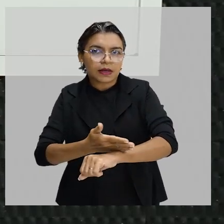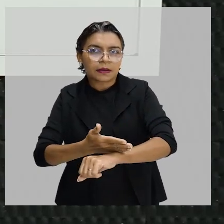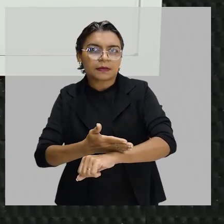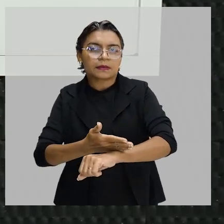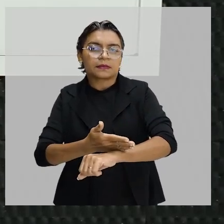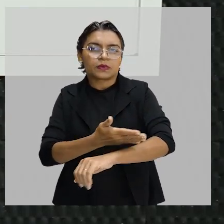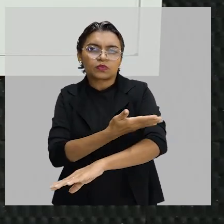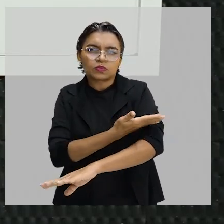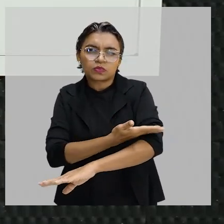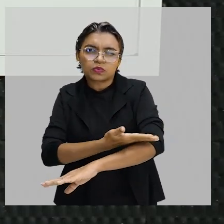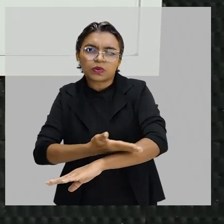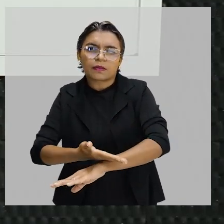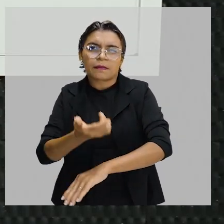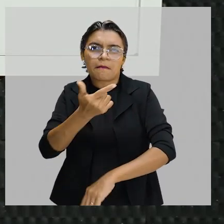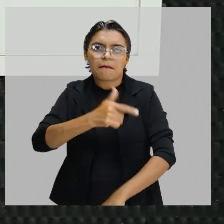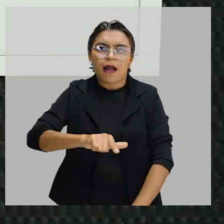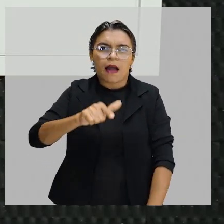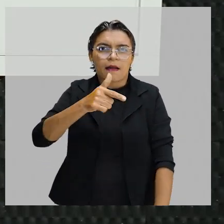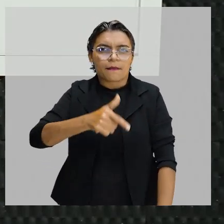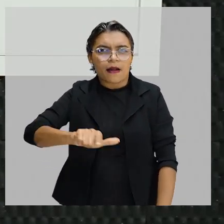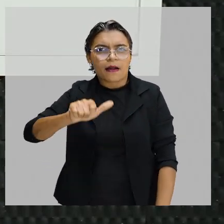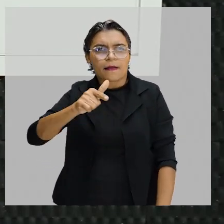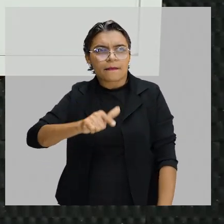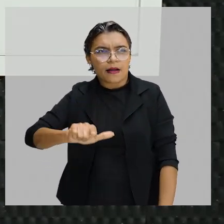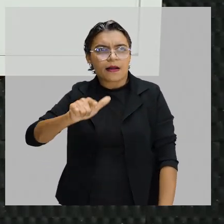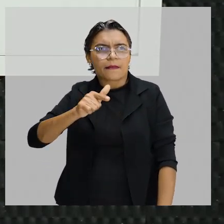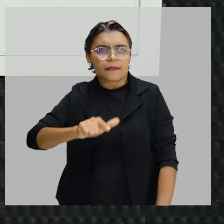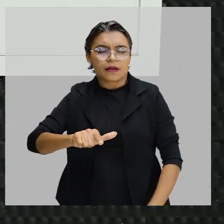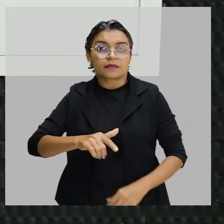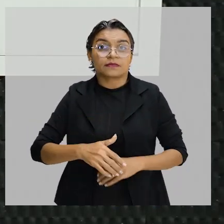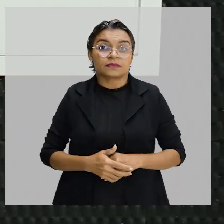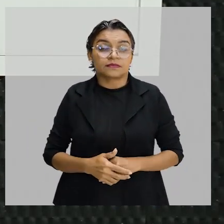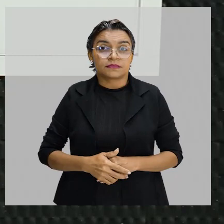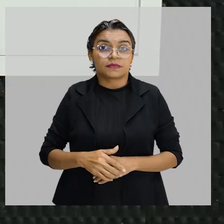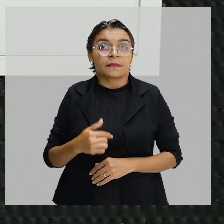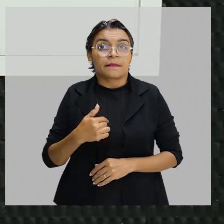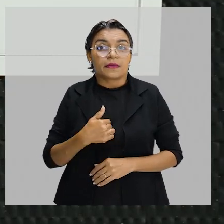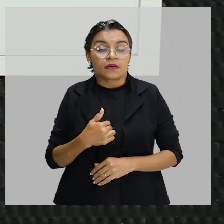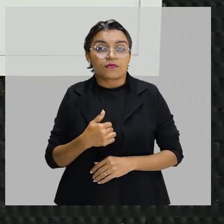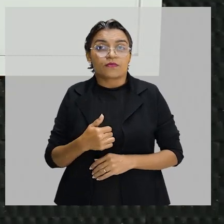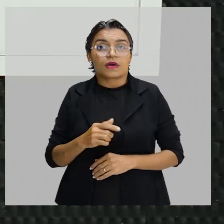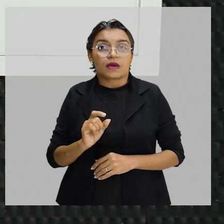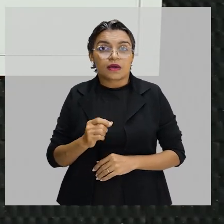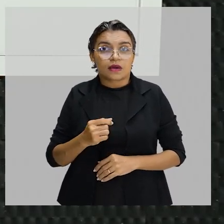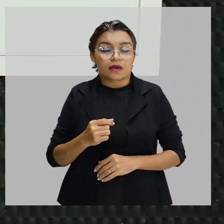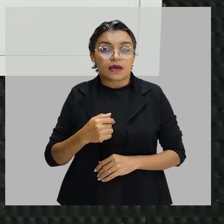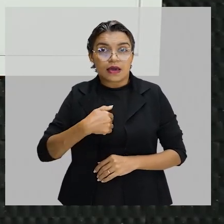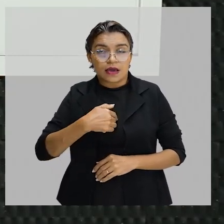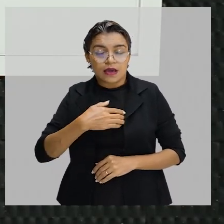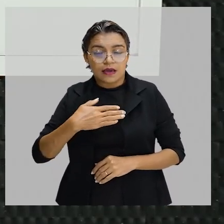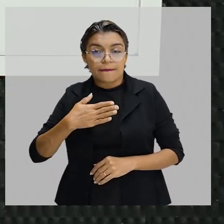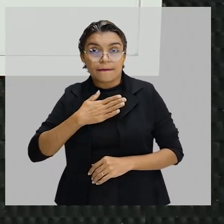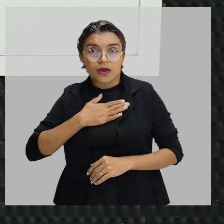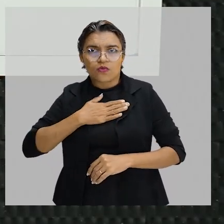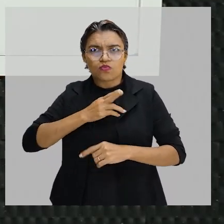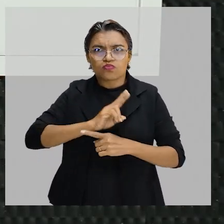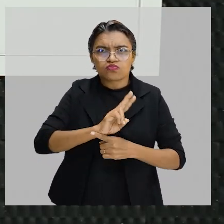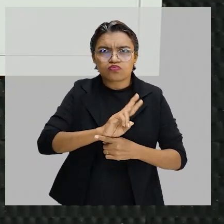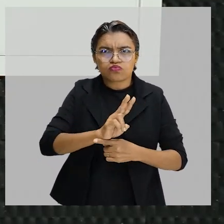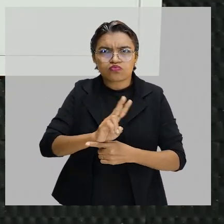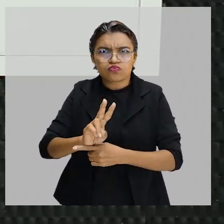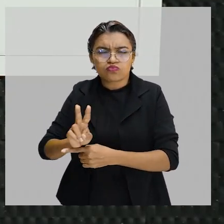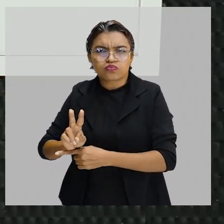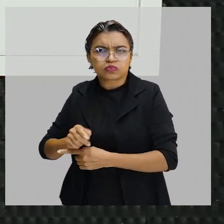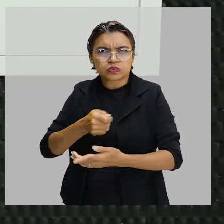repetir quantas vezes for necessário o meu processo de fiscalização, cobrança, envolvimento, ou